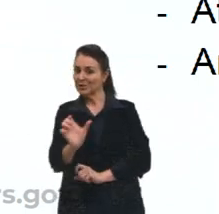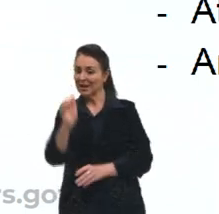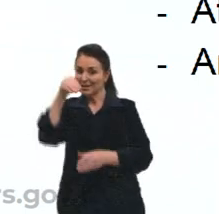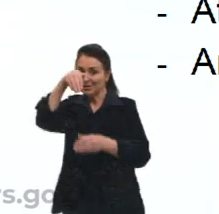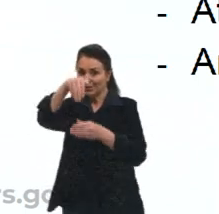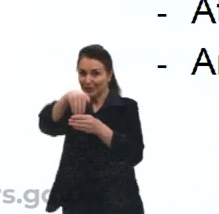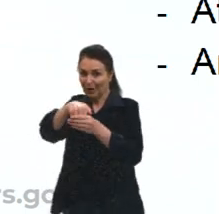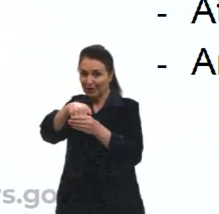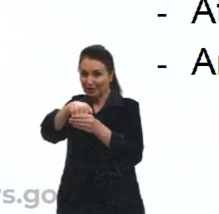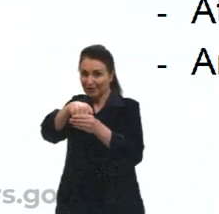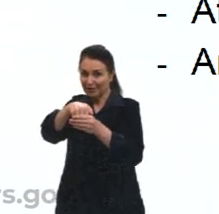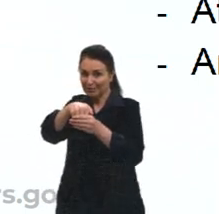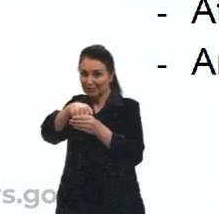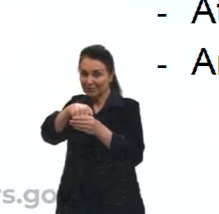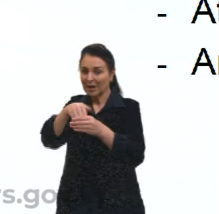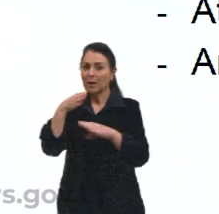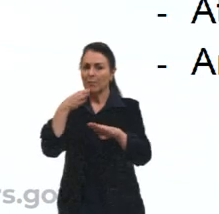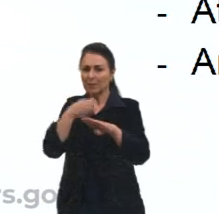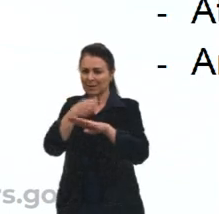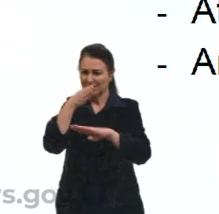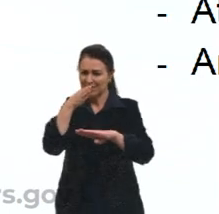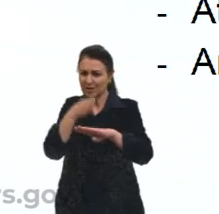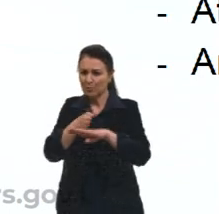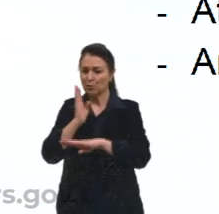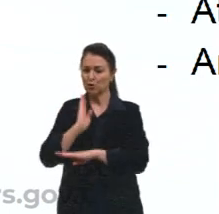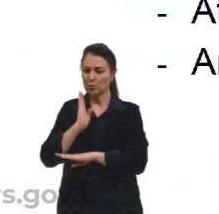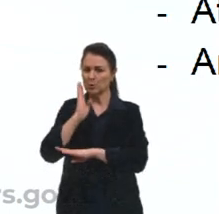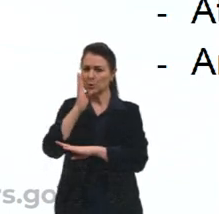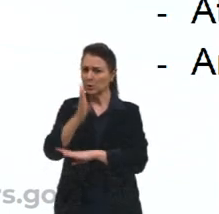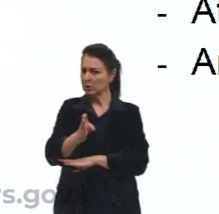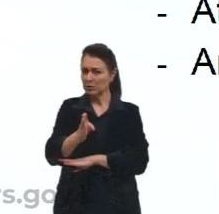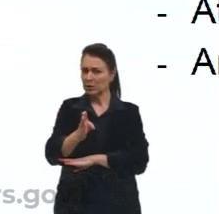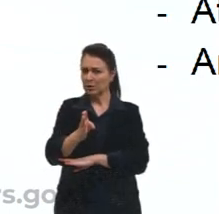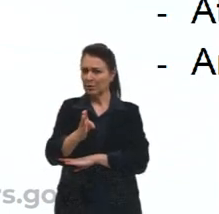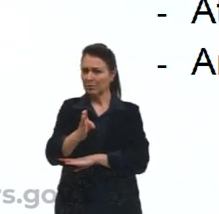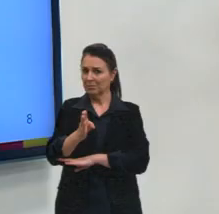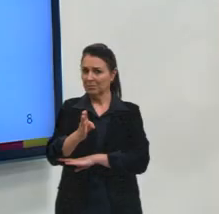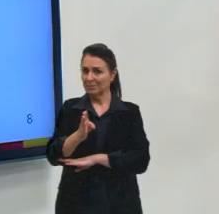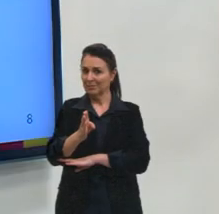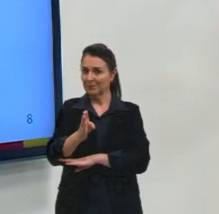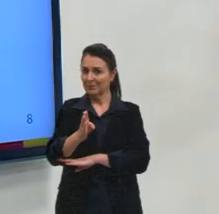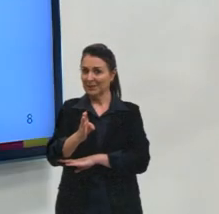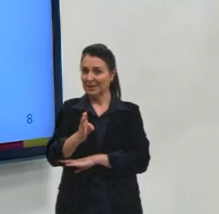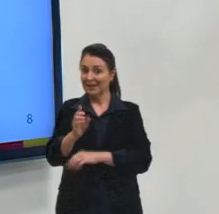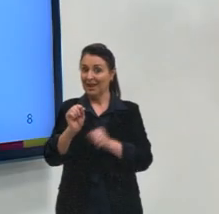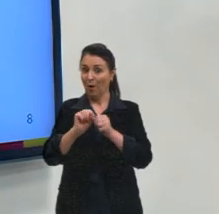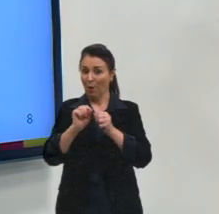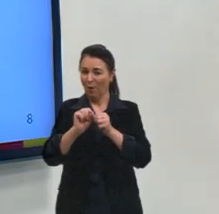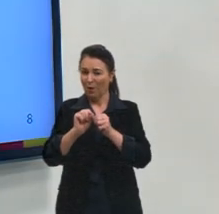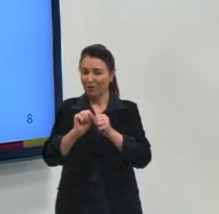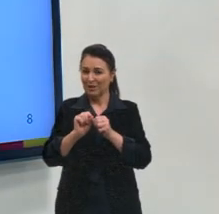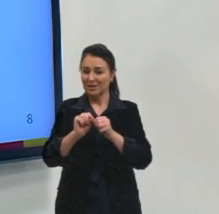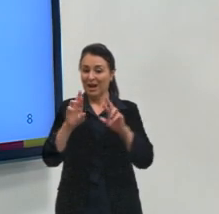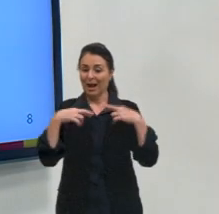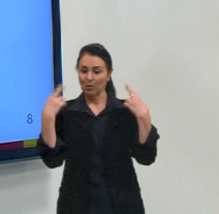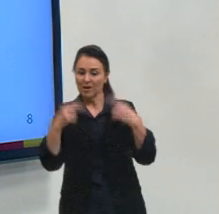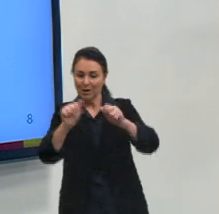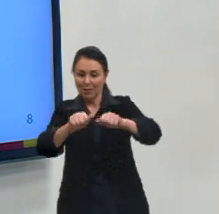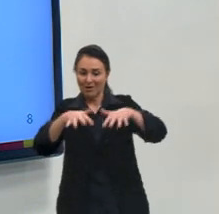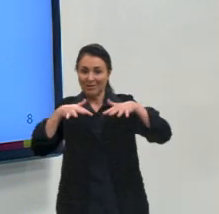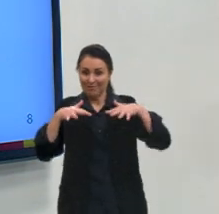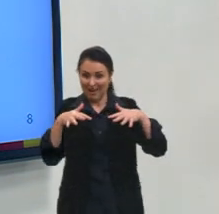então eles participam diretamente dessa tomada de decisões nas assembleias a nossa Democracia